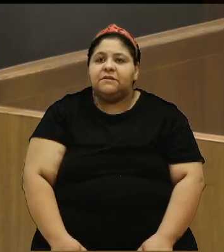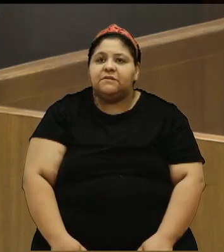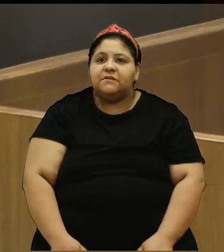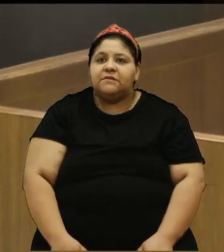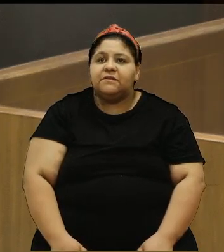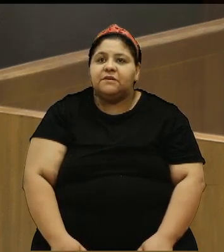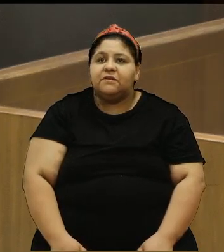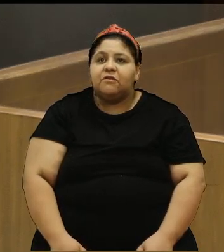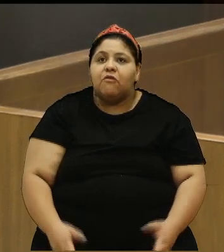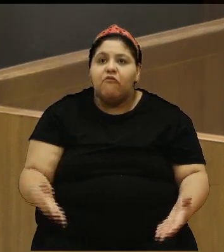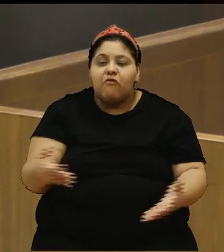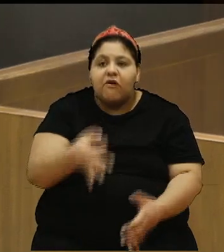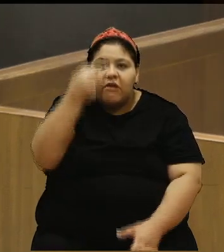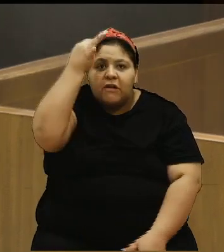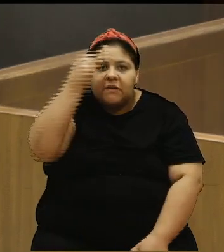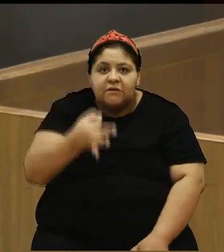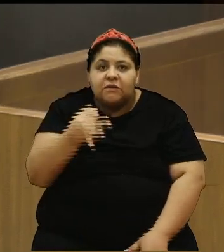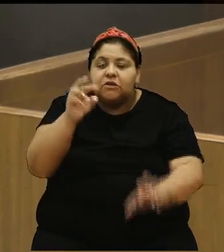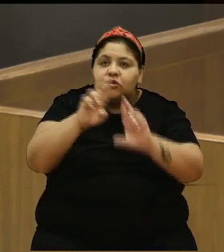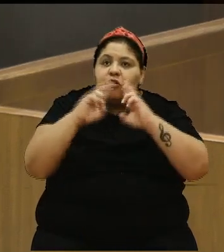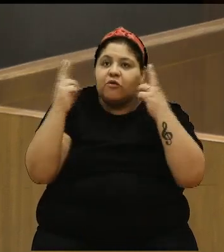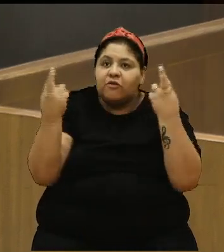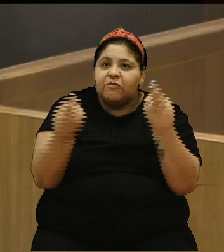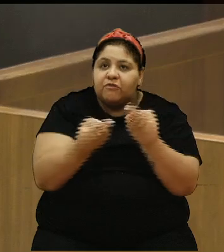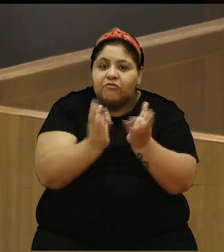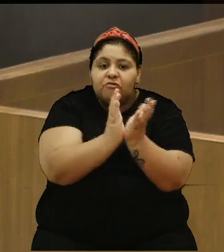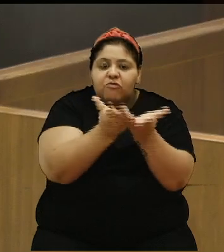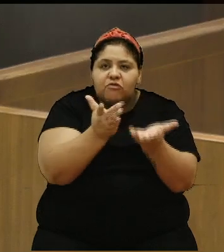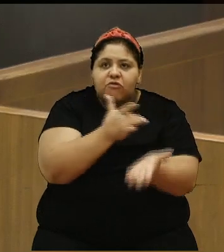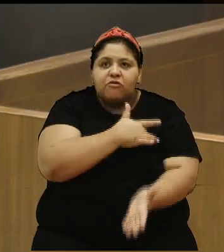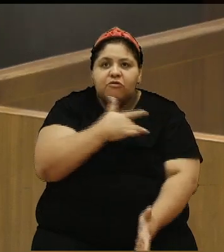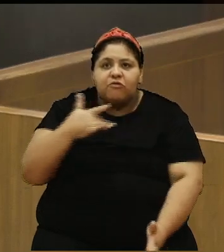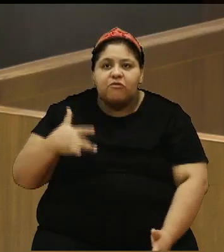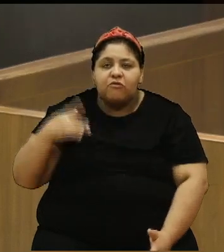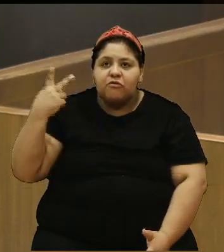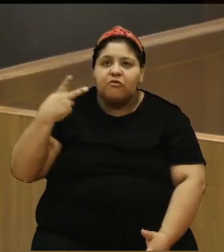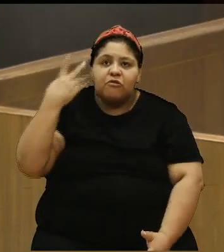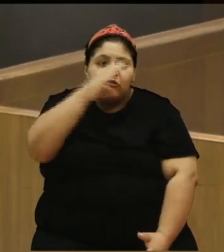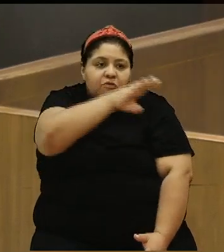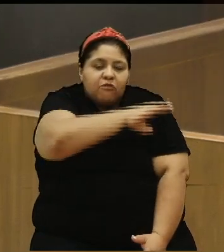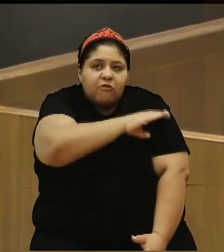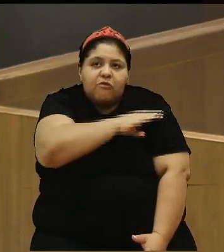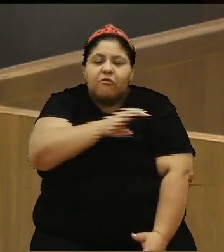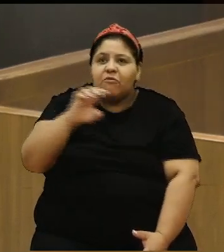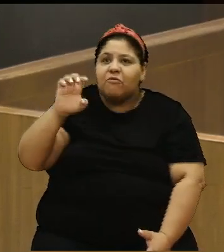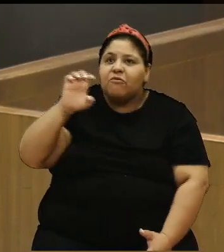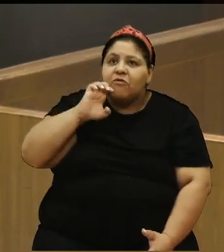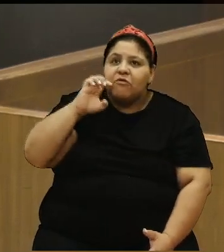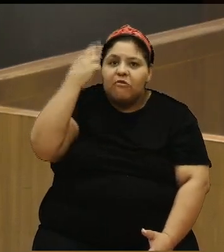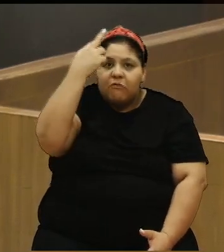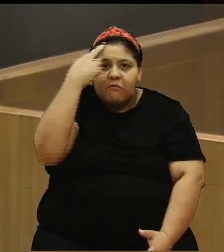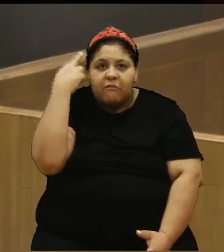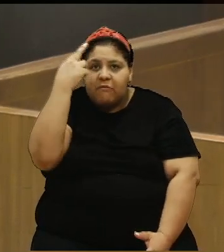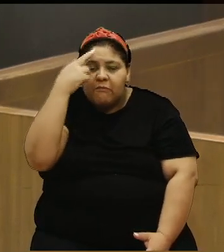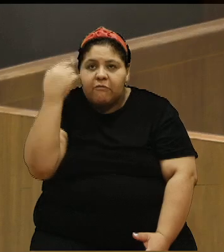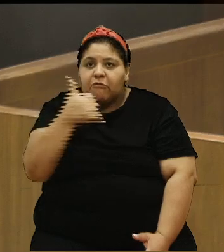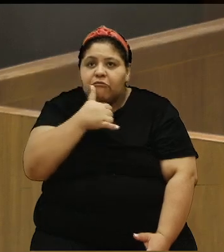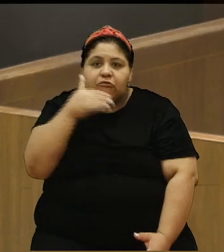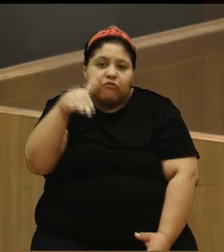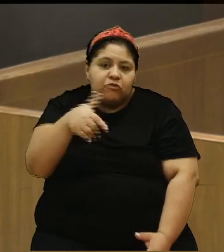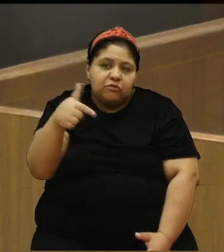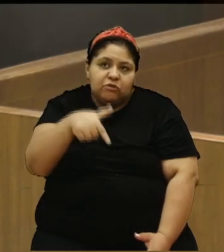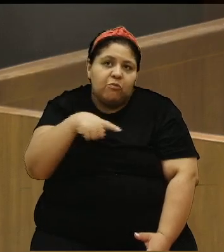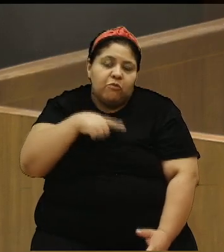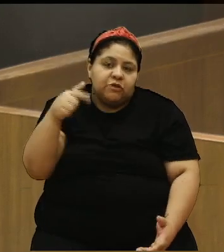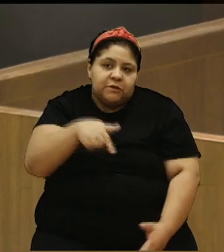Foi consenso na reunião da Comissão de Saúde, vereador Ramon, vereadora Estela, vereador Rafael Bueno, que é o nosso presidente, infelizmente não pode